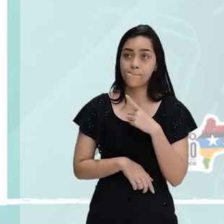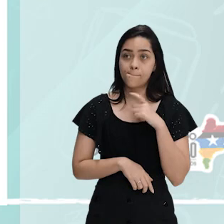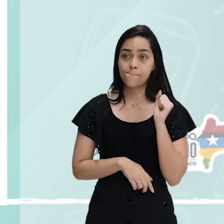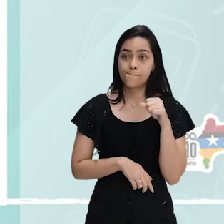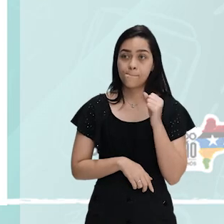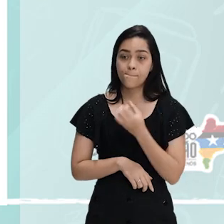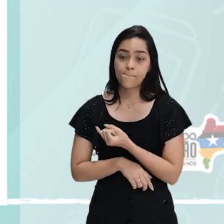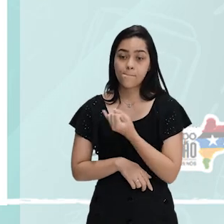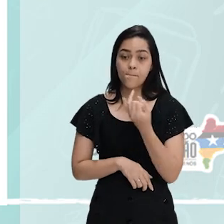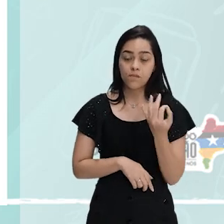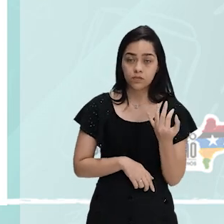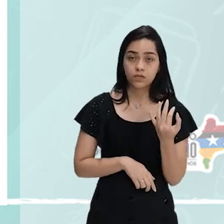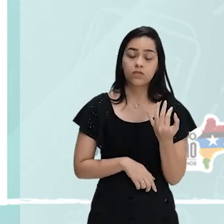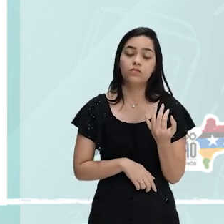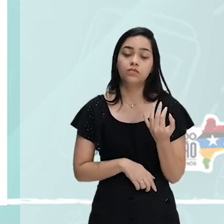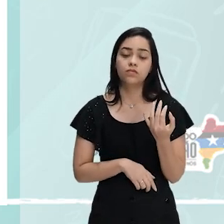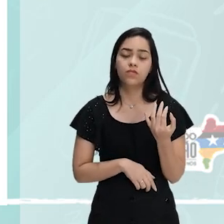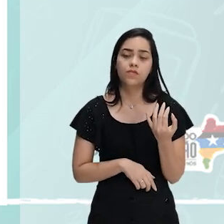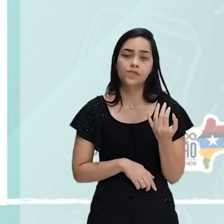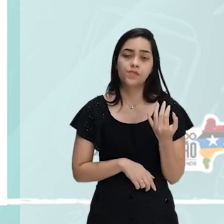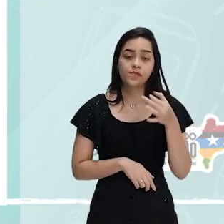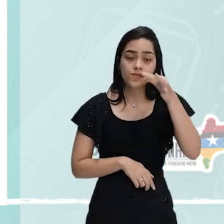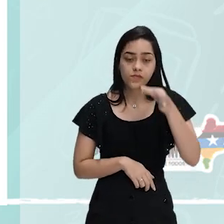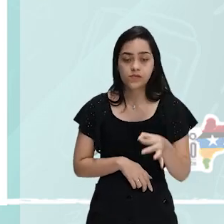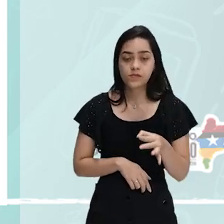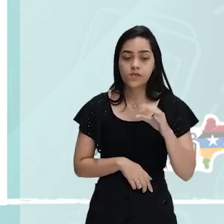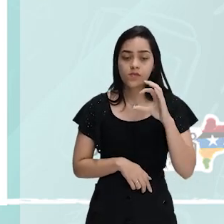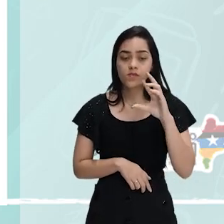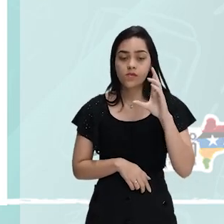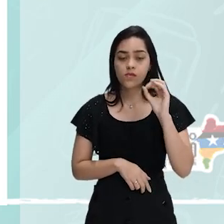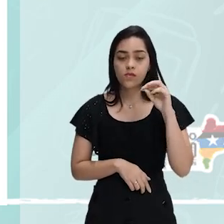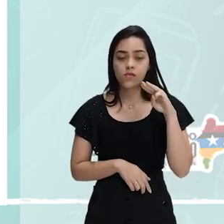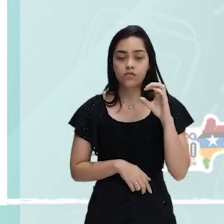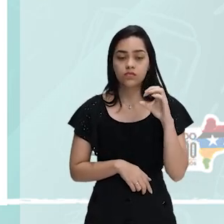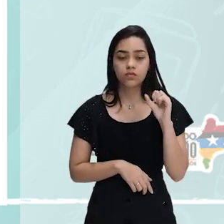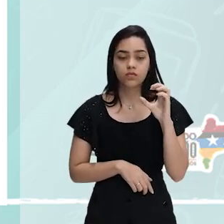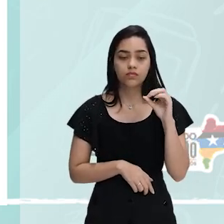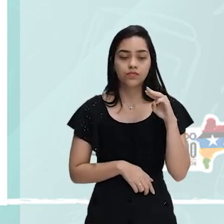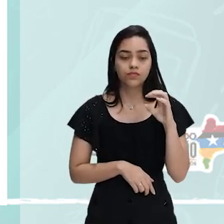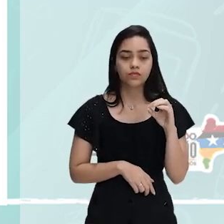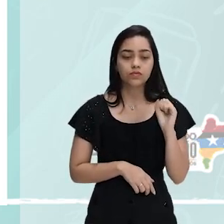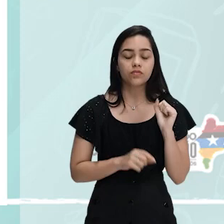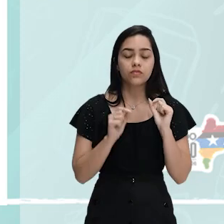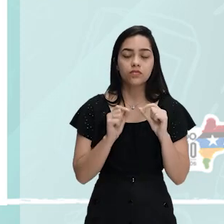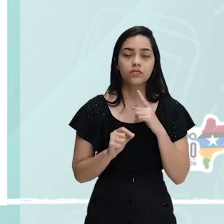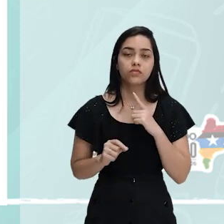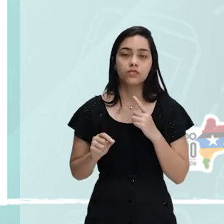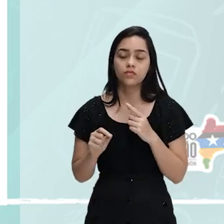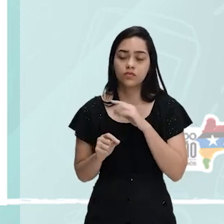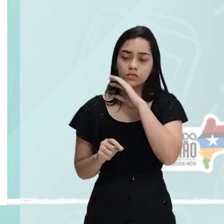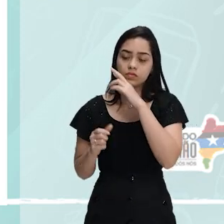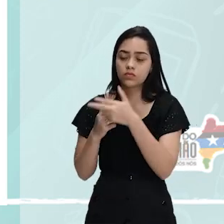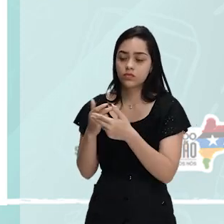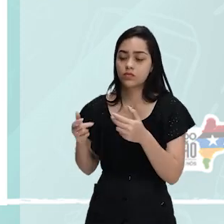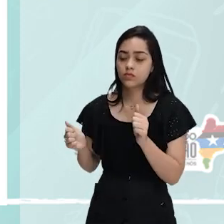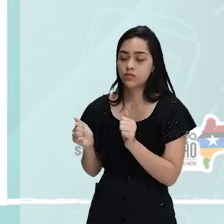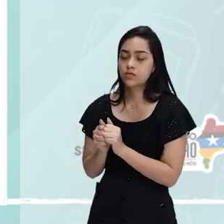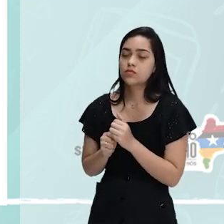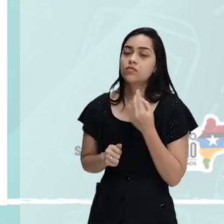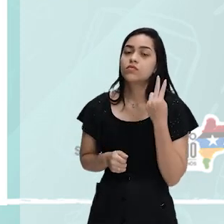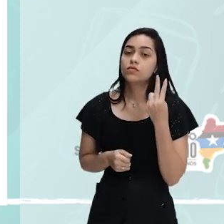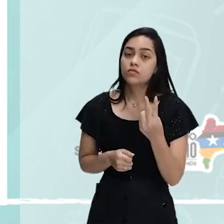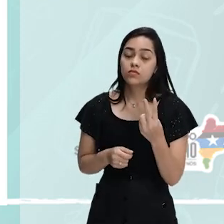uma quantidade X de cromossomos. Os seres vivos, no geral, eles possuem dois conjuntos